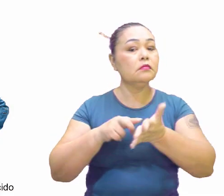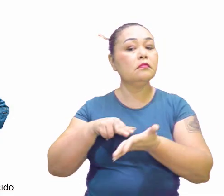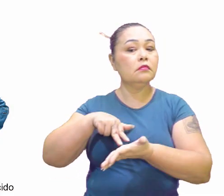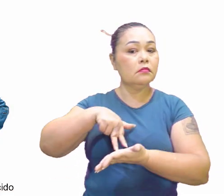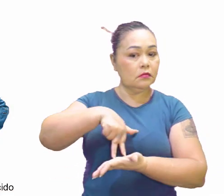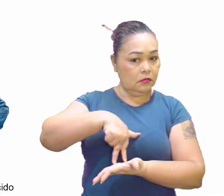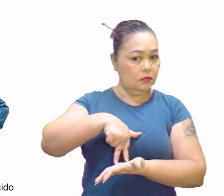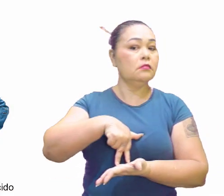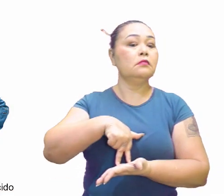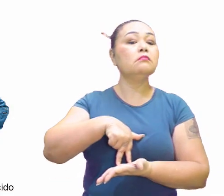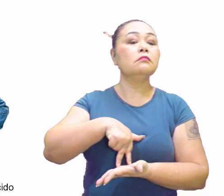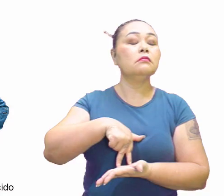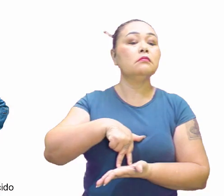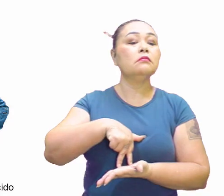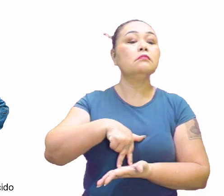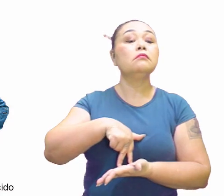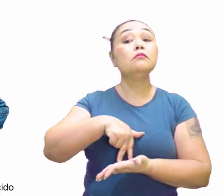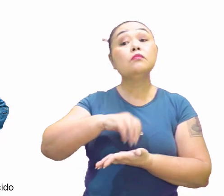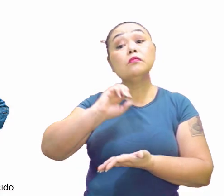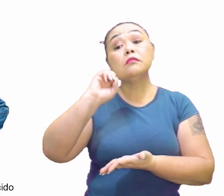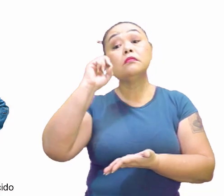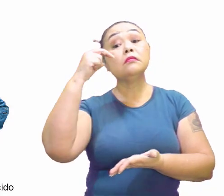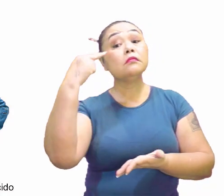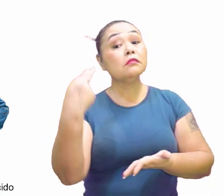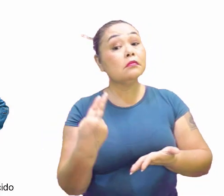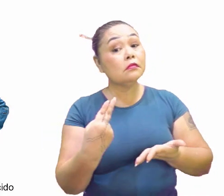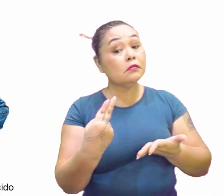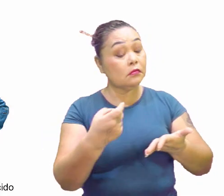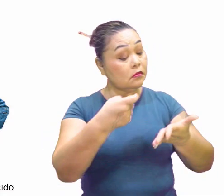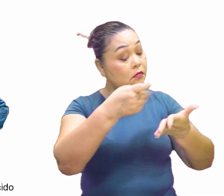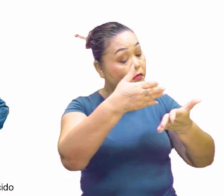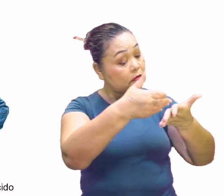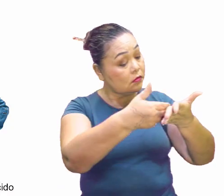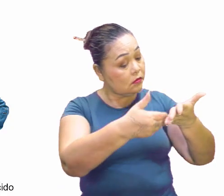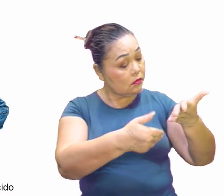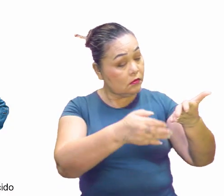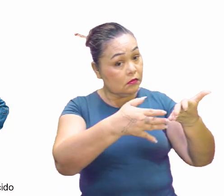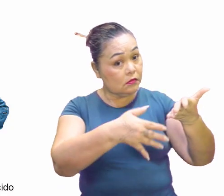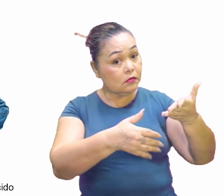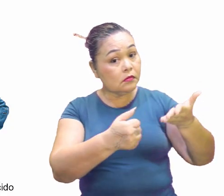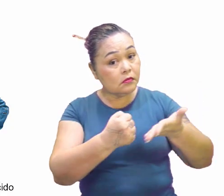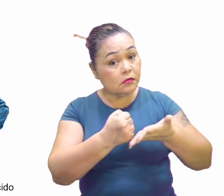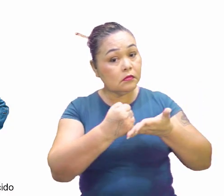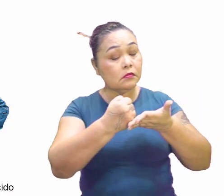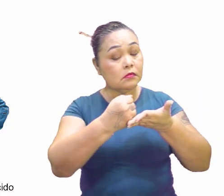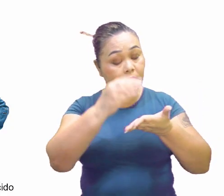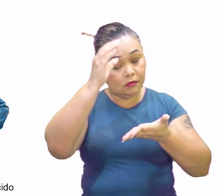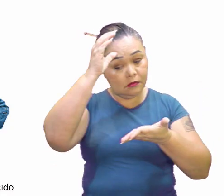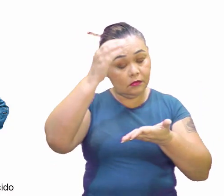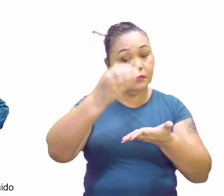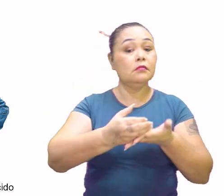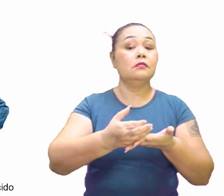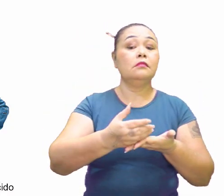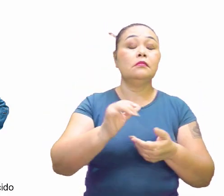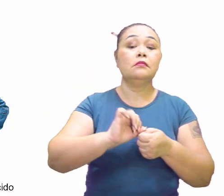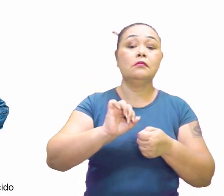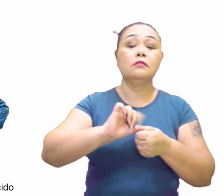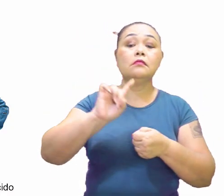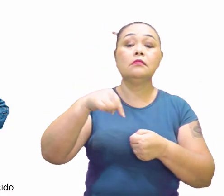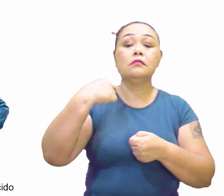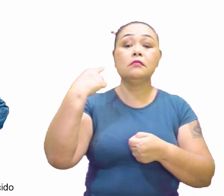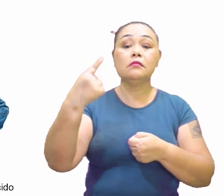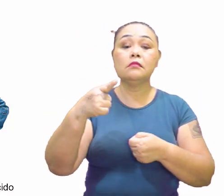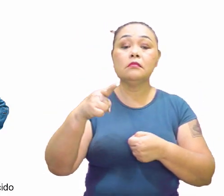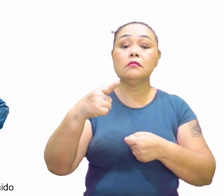apresentar o posicionamento adotado, ou no desenvolvimento para embasar a tese. É importante que o